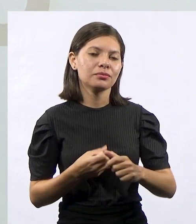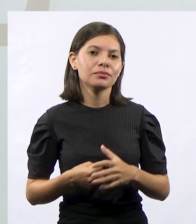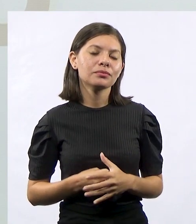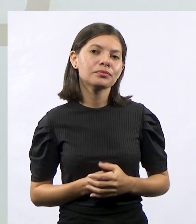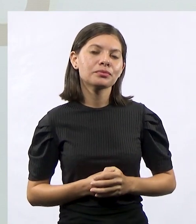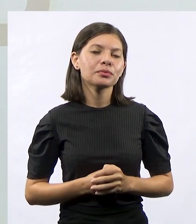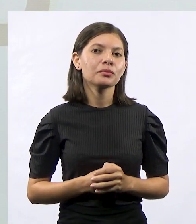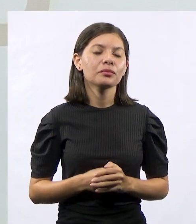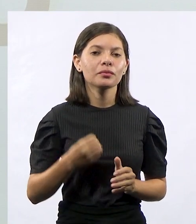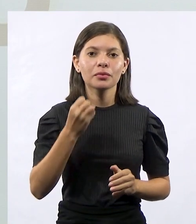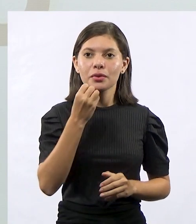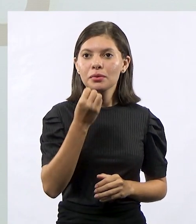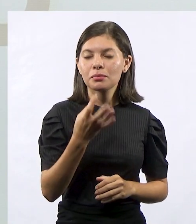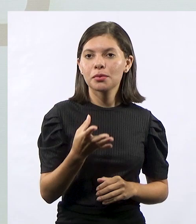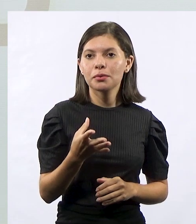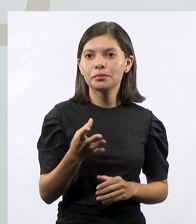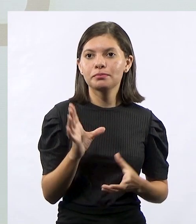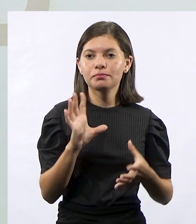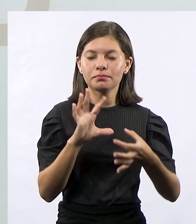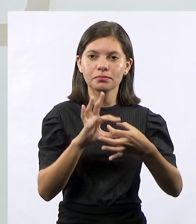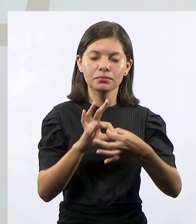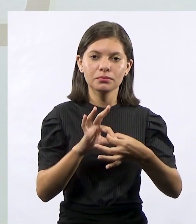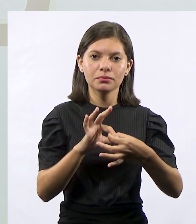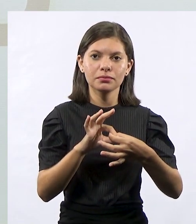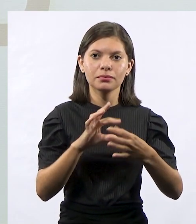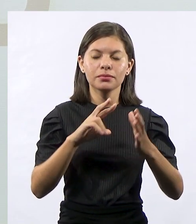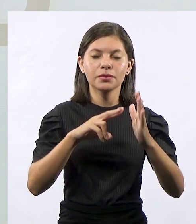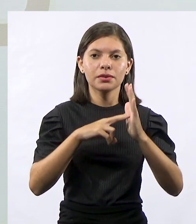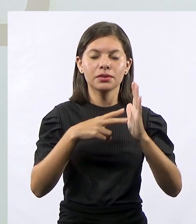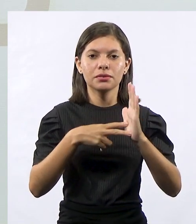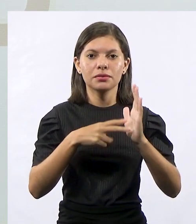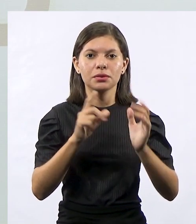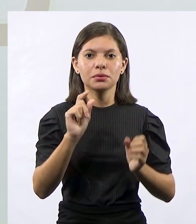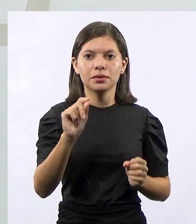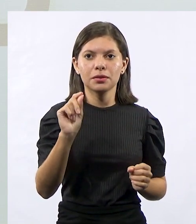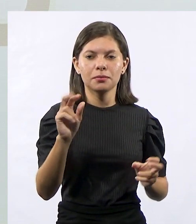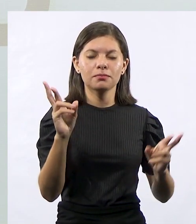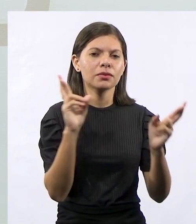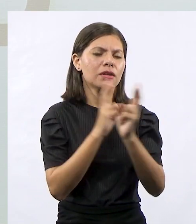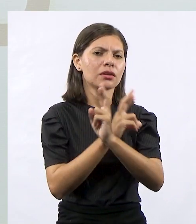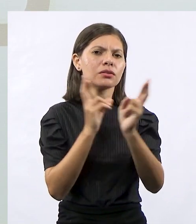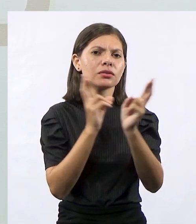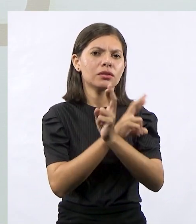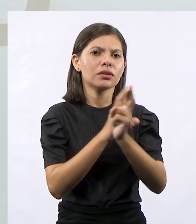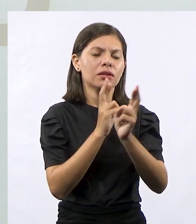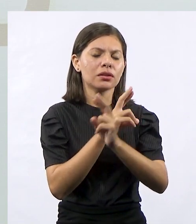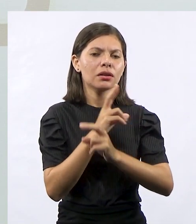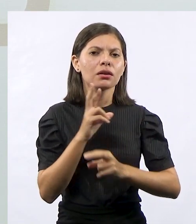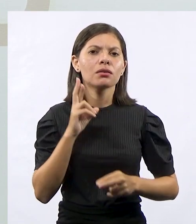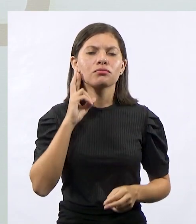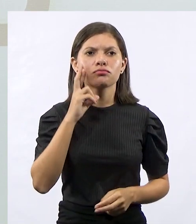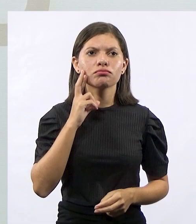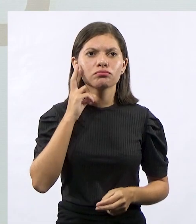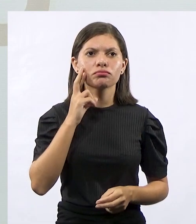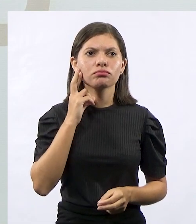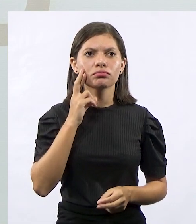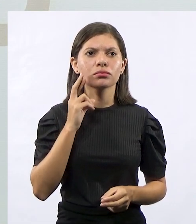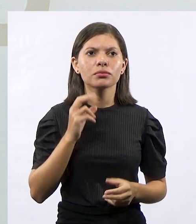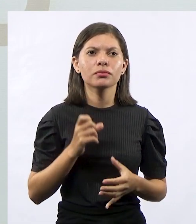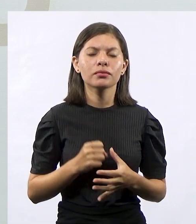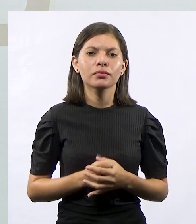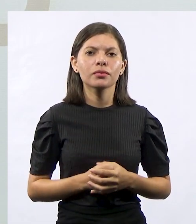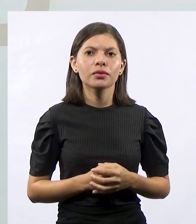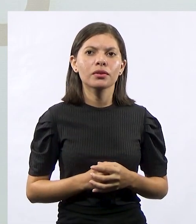étnicos raciais. Bom, a vinculação significa que tem que estar relacionada com a